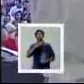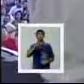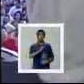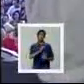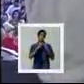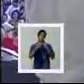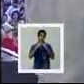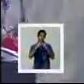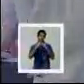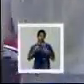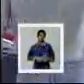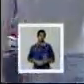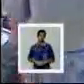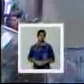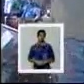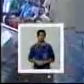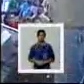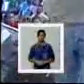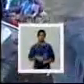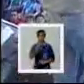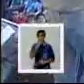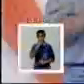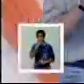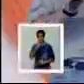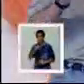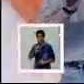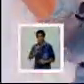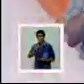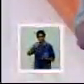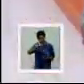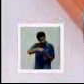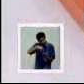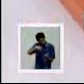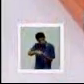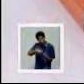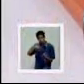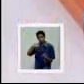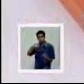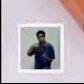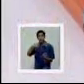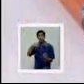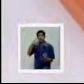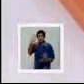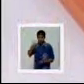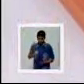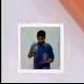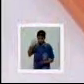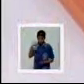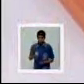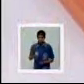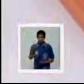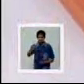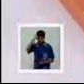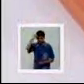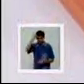de cura. Ele levantava cedo e ia lá, tirava o leite com a mão dele. Olha o toque de amor que